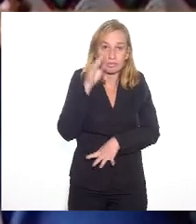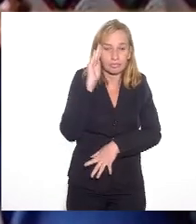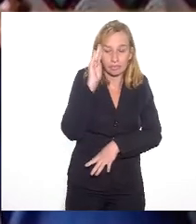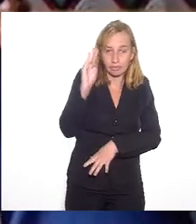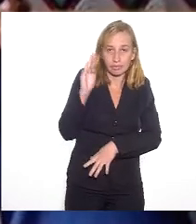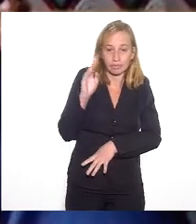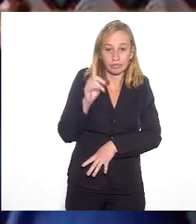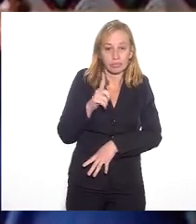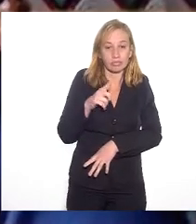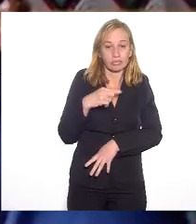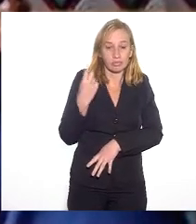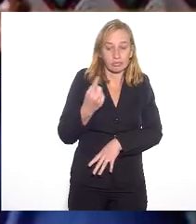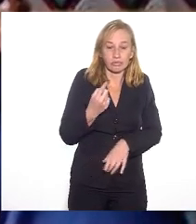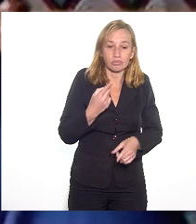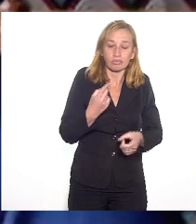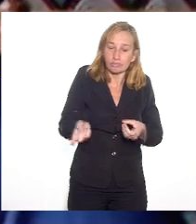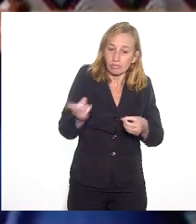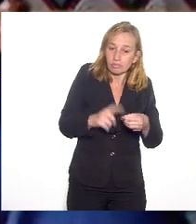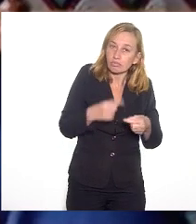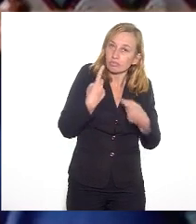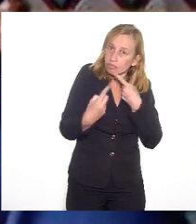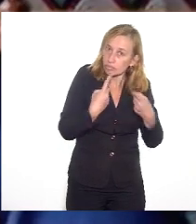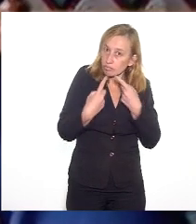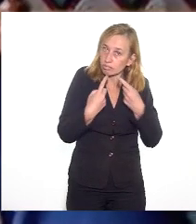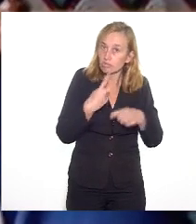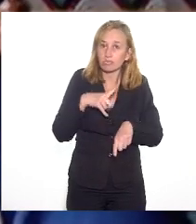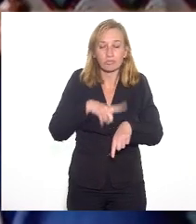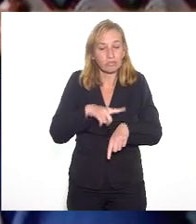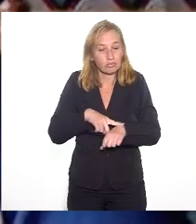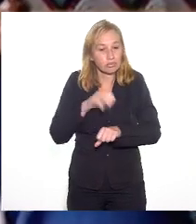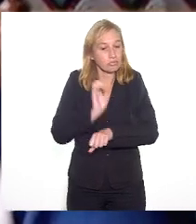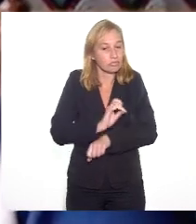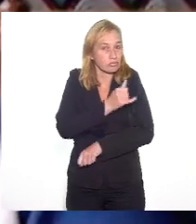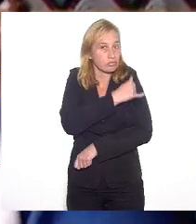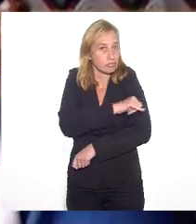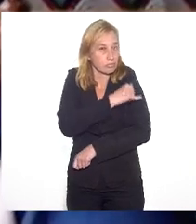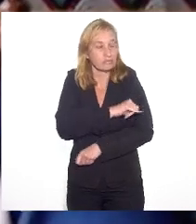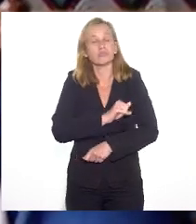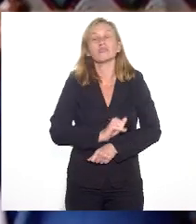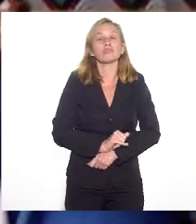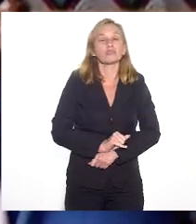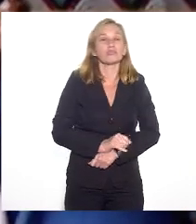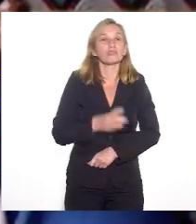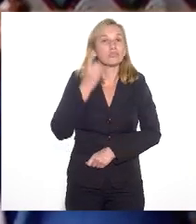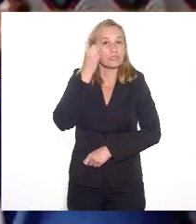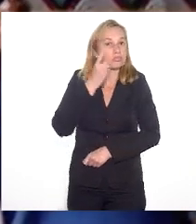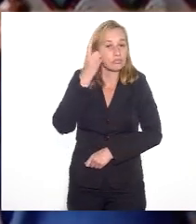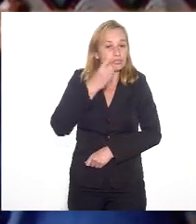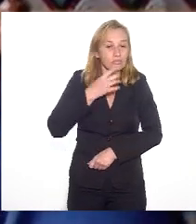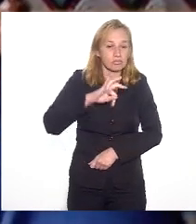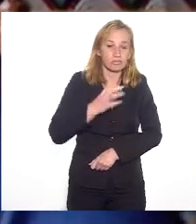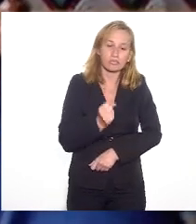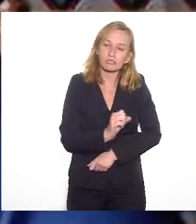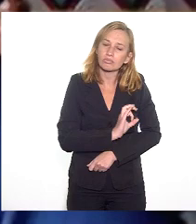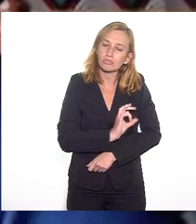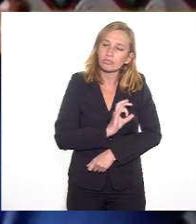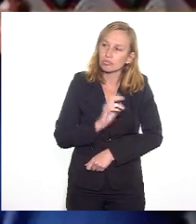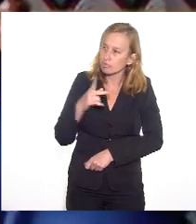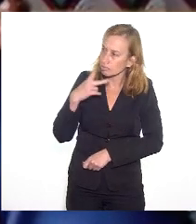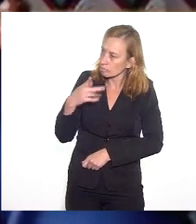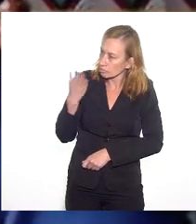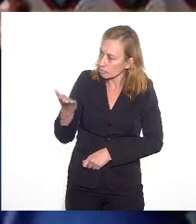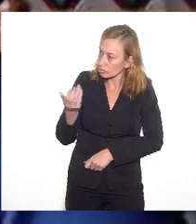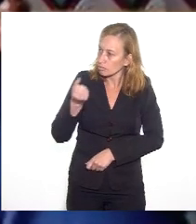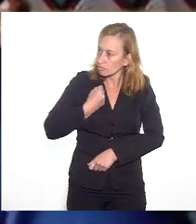gente retome esse debate, né? No momento em que o Estado do Rio de Janeiro, e a deputada Marta Rocha falou aqui anteriormente sobre